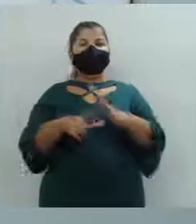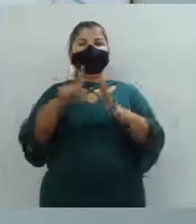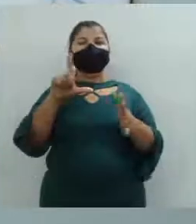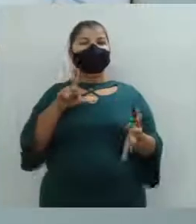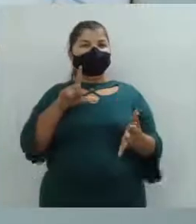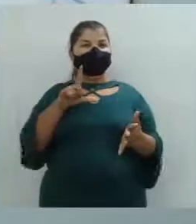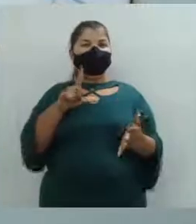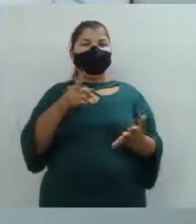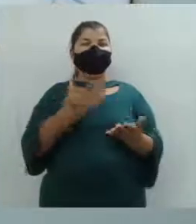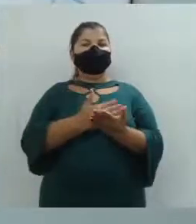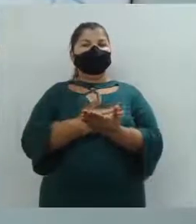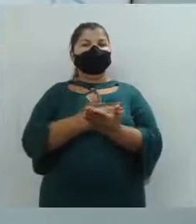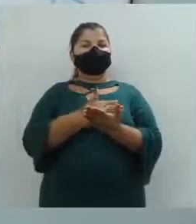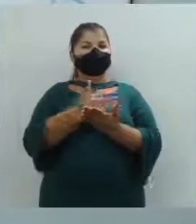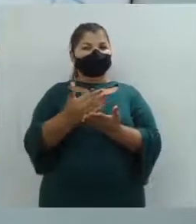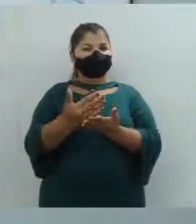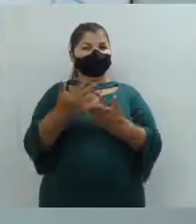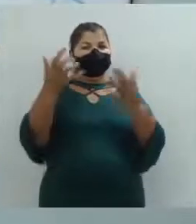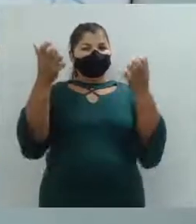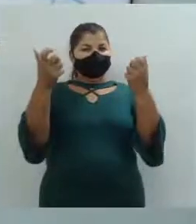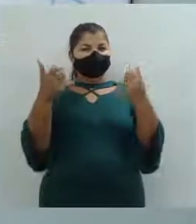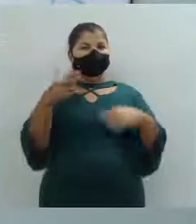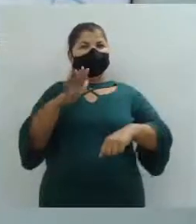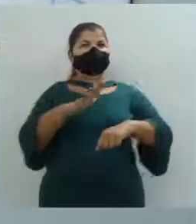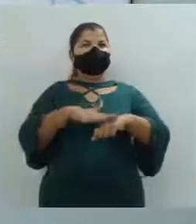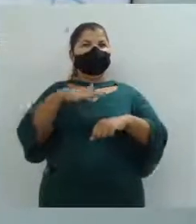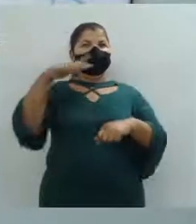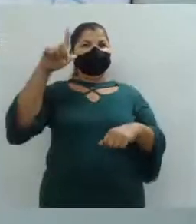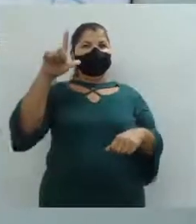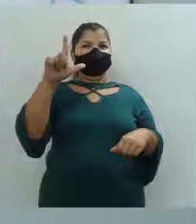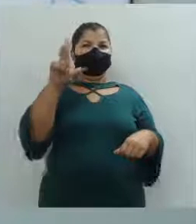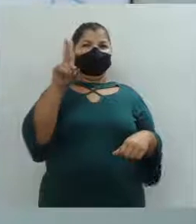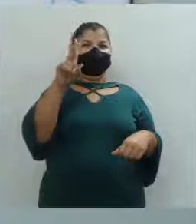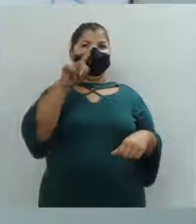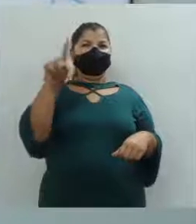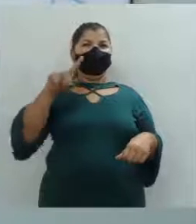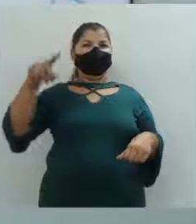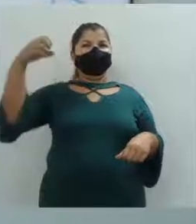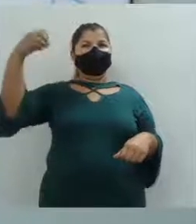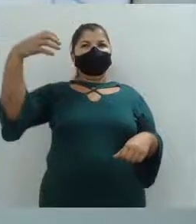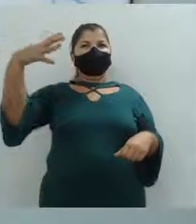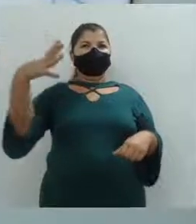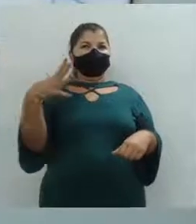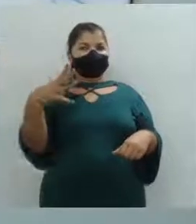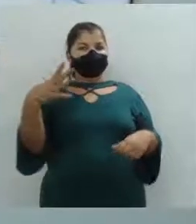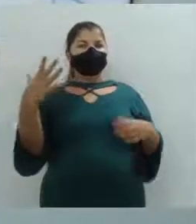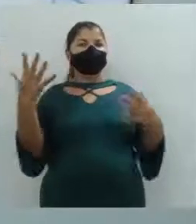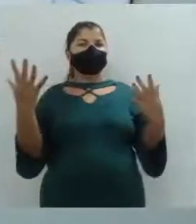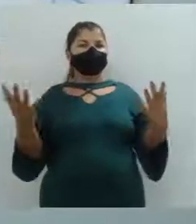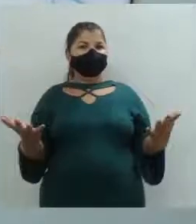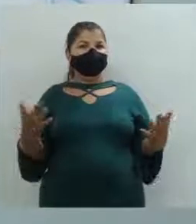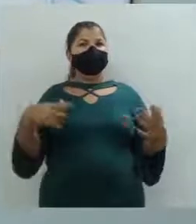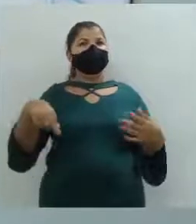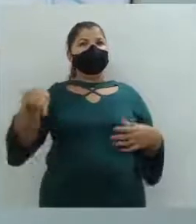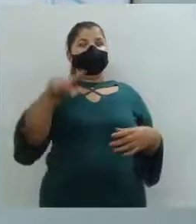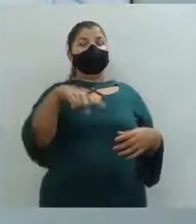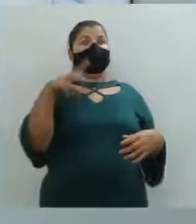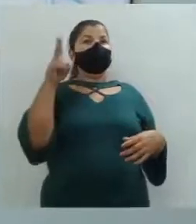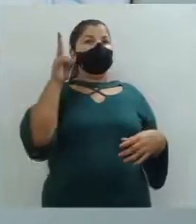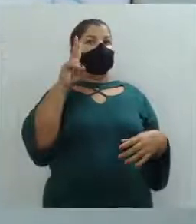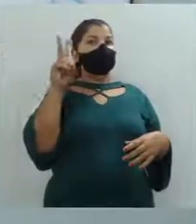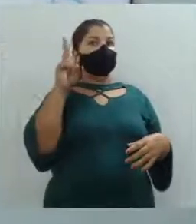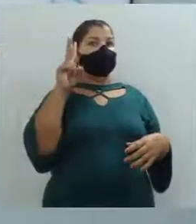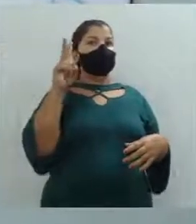começar a falar sobre a luz, eu queria que vocês lembrassem, né, de algo que aconteceu